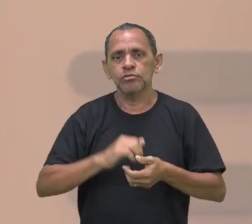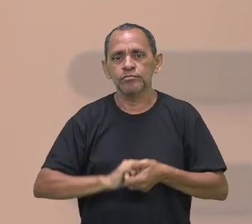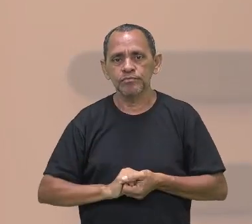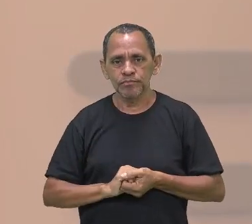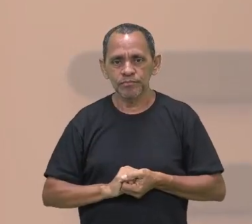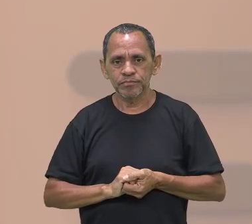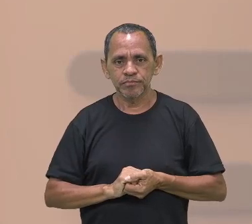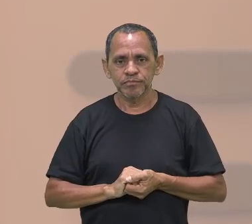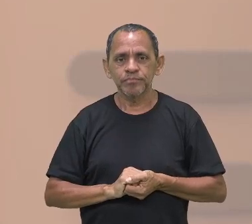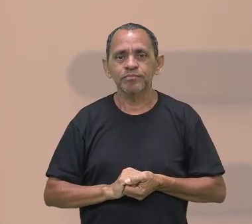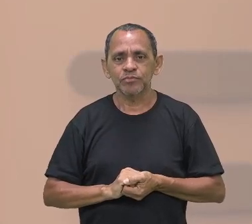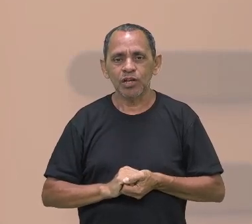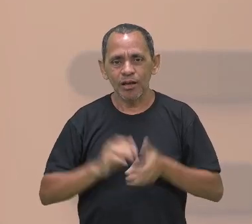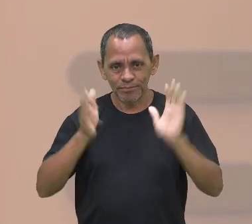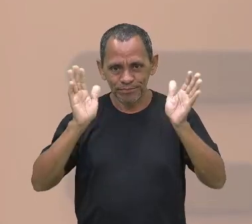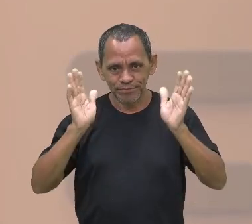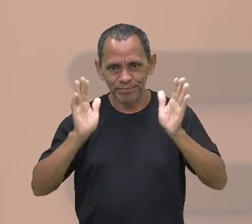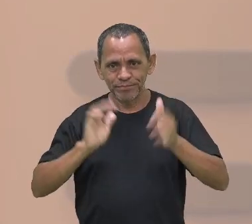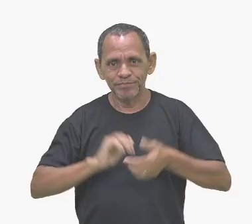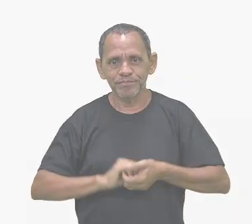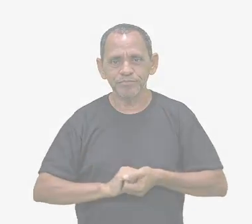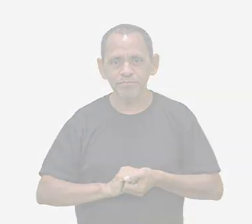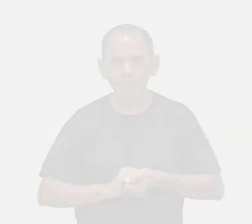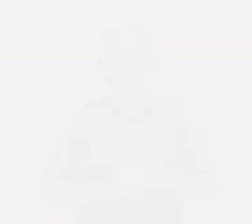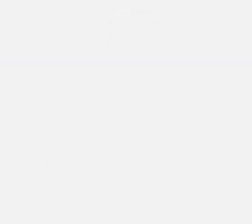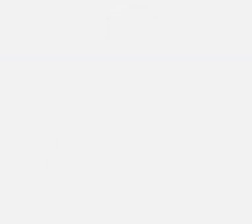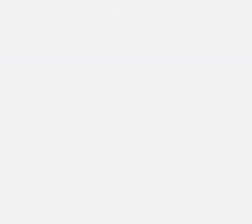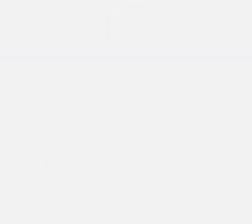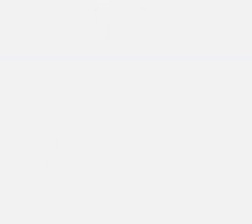Então, muito obrigado pela participação de todos.